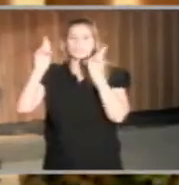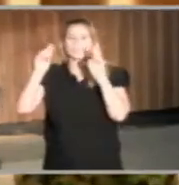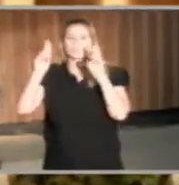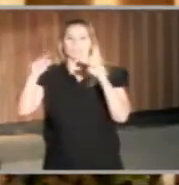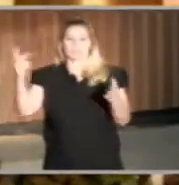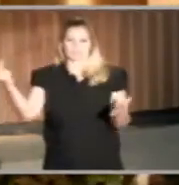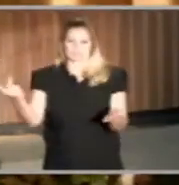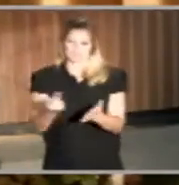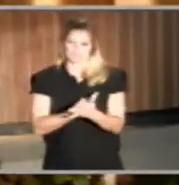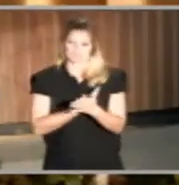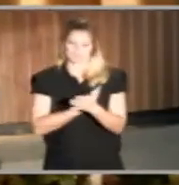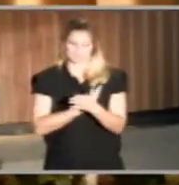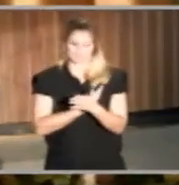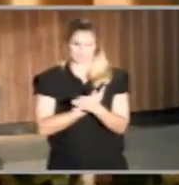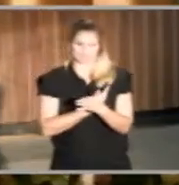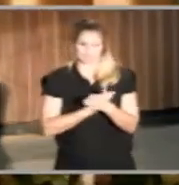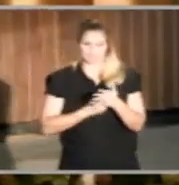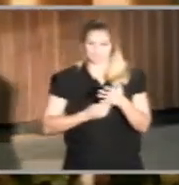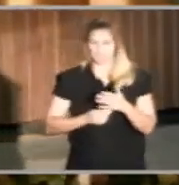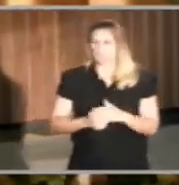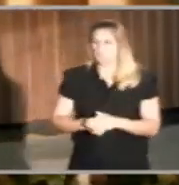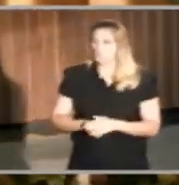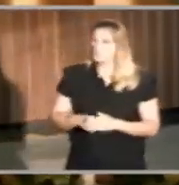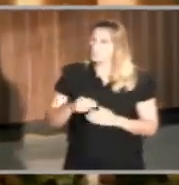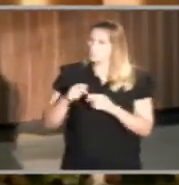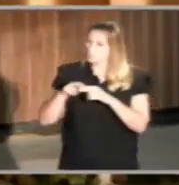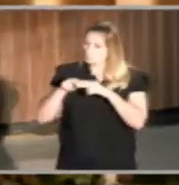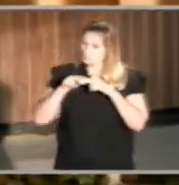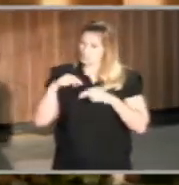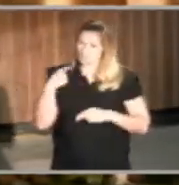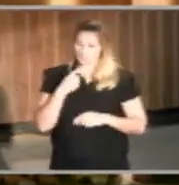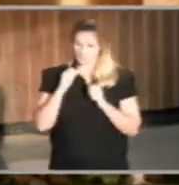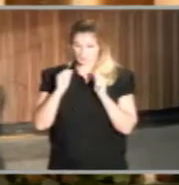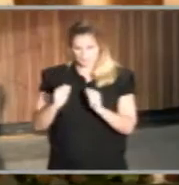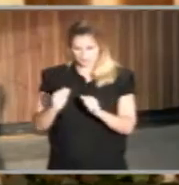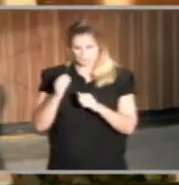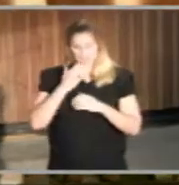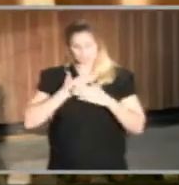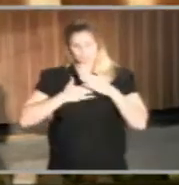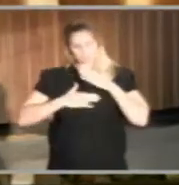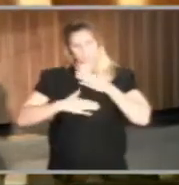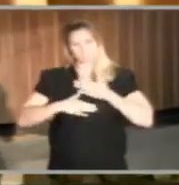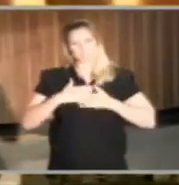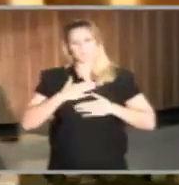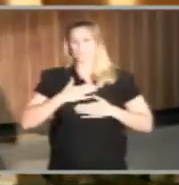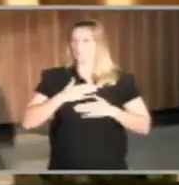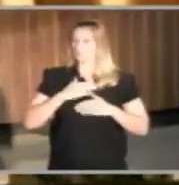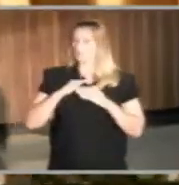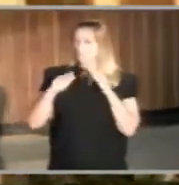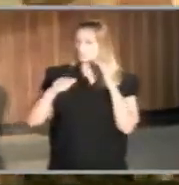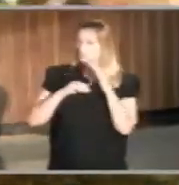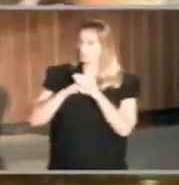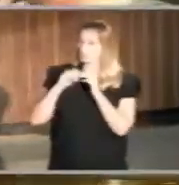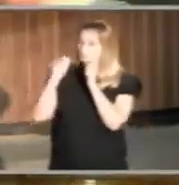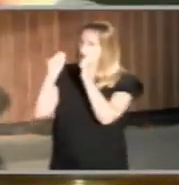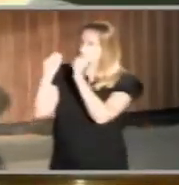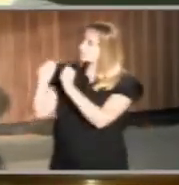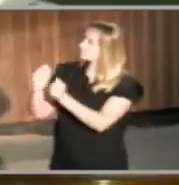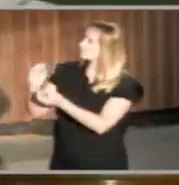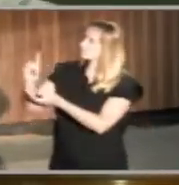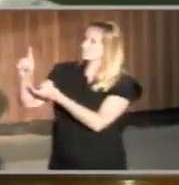não confunde. Por isso nós podemos descansar nesse poder. Que consolação o meu coração